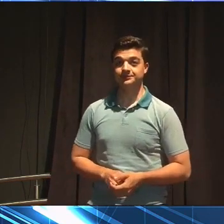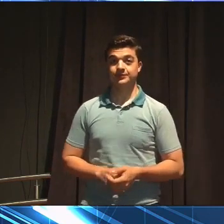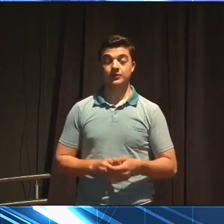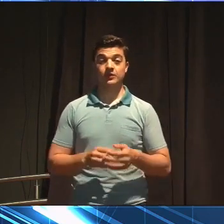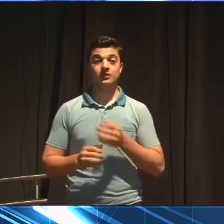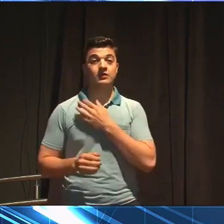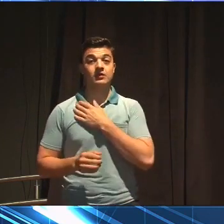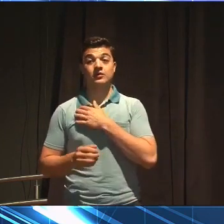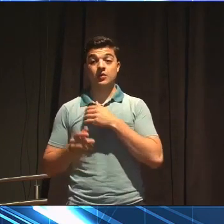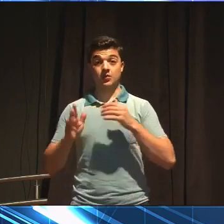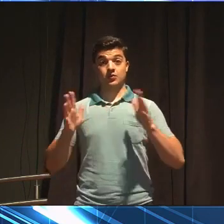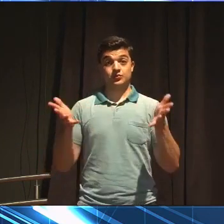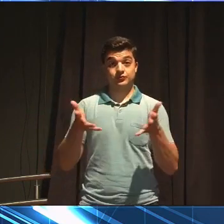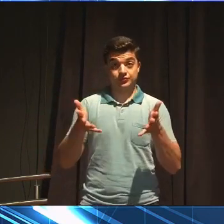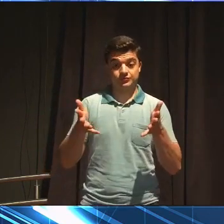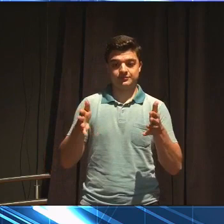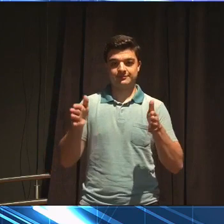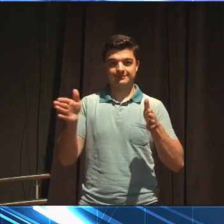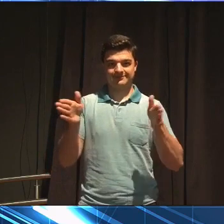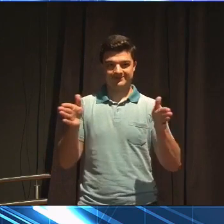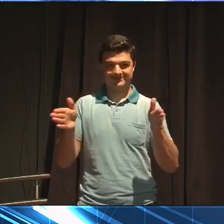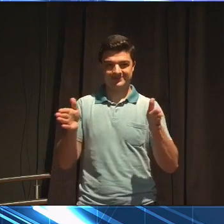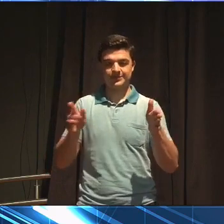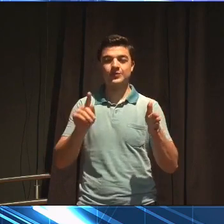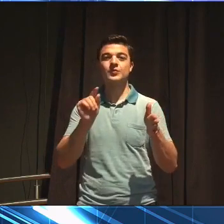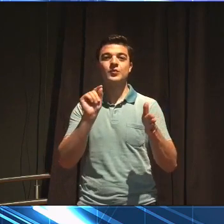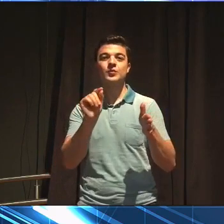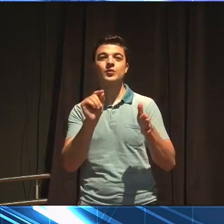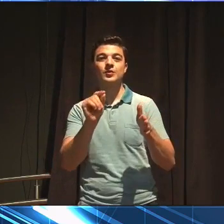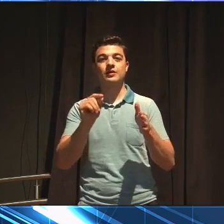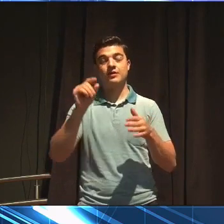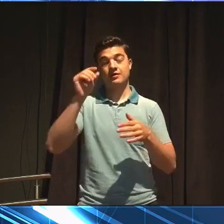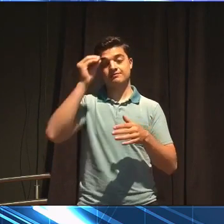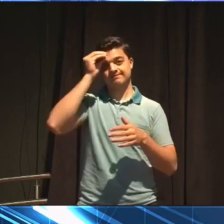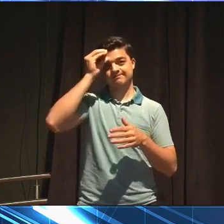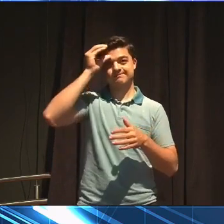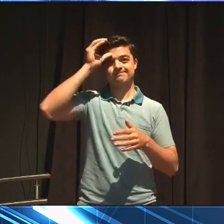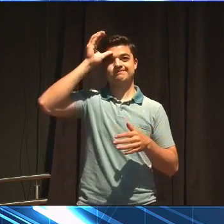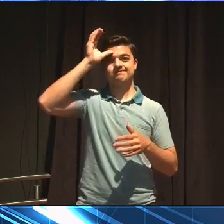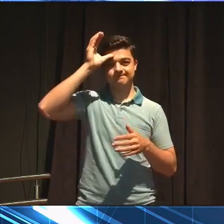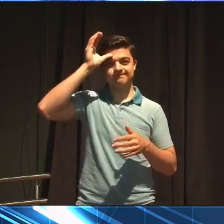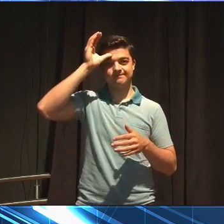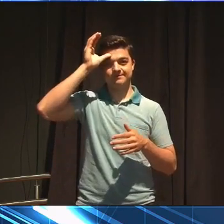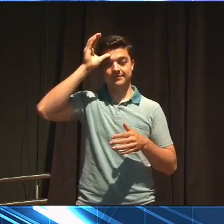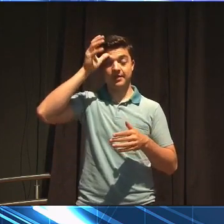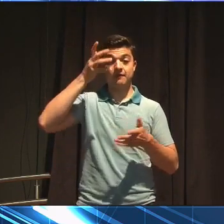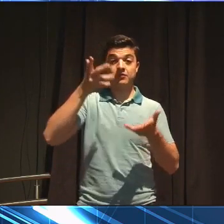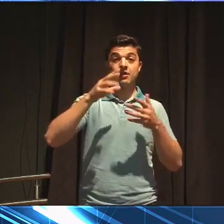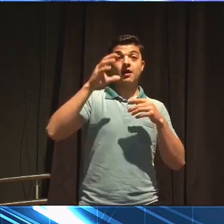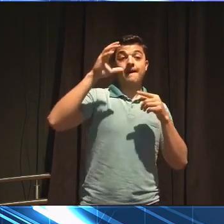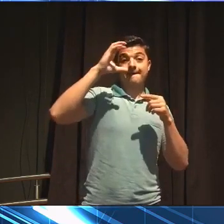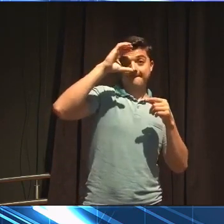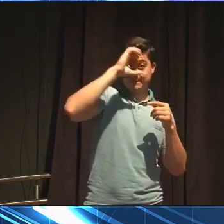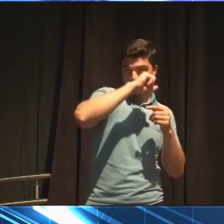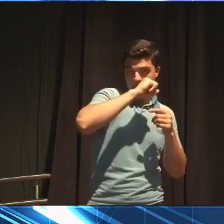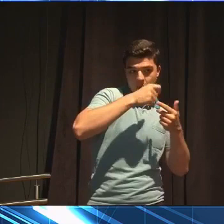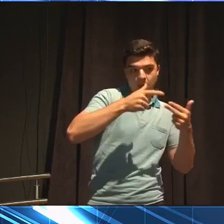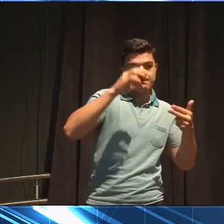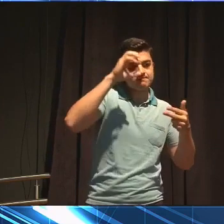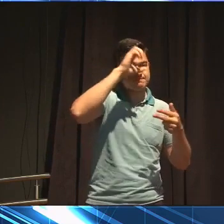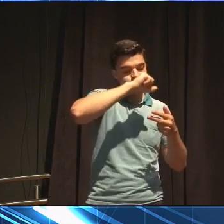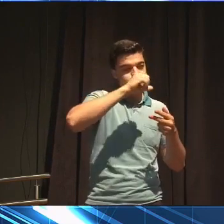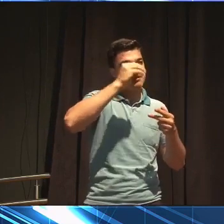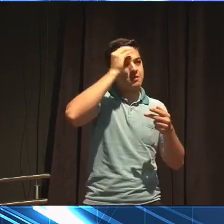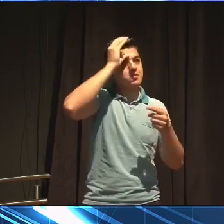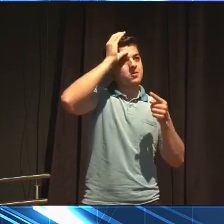conhecimento. E todo conhecimento que se cria num dia, no outro dia, talvez ele já esteja obsoleto. Então, por isso que para ser